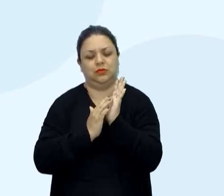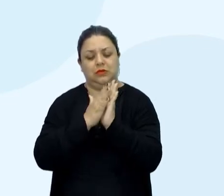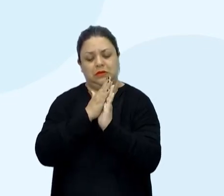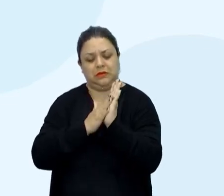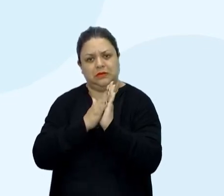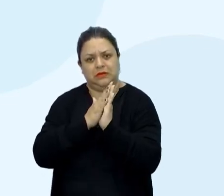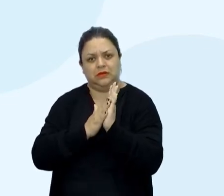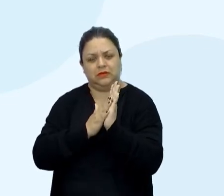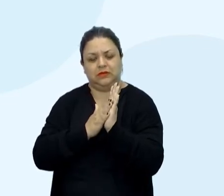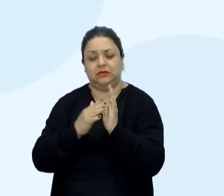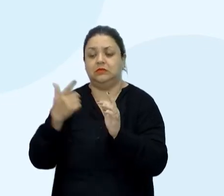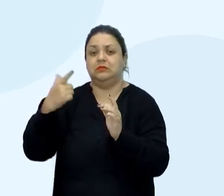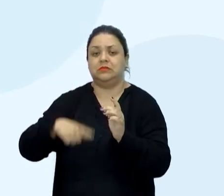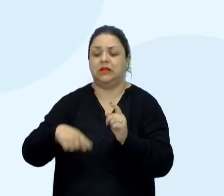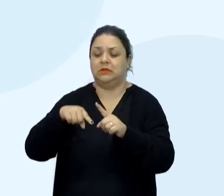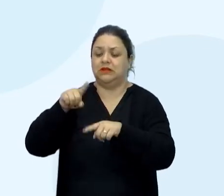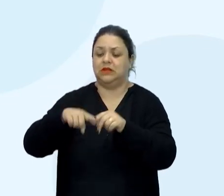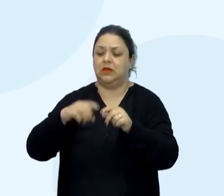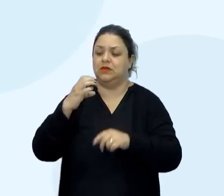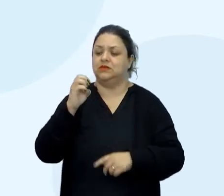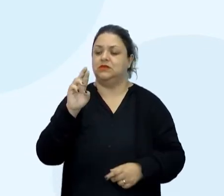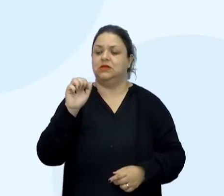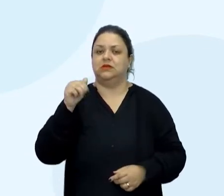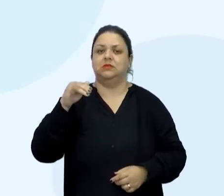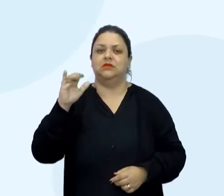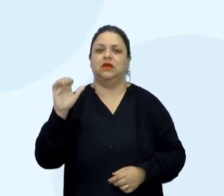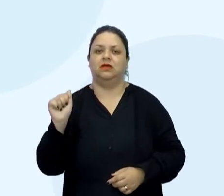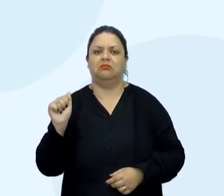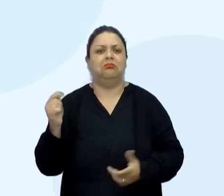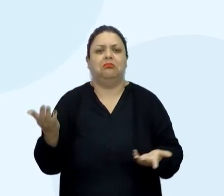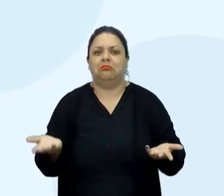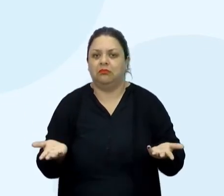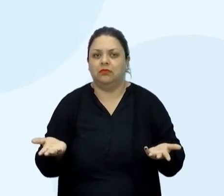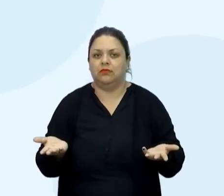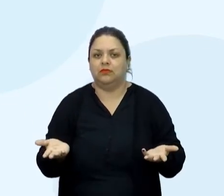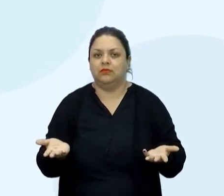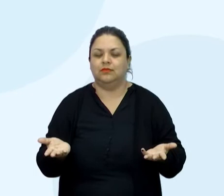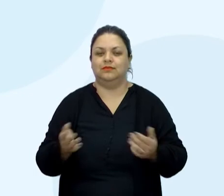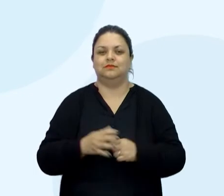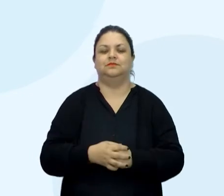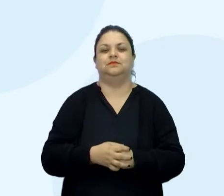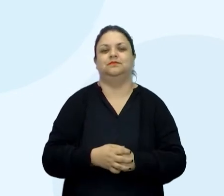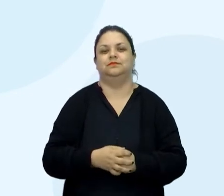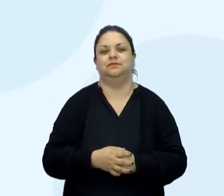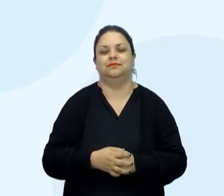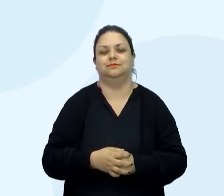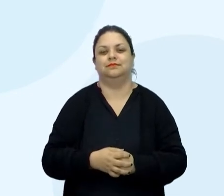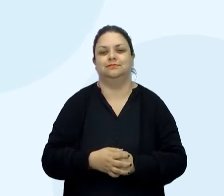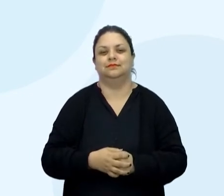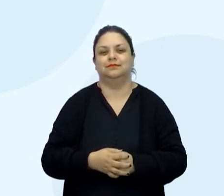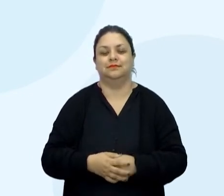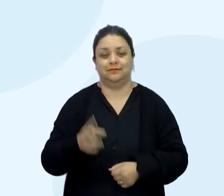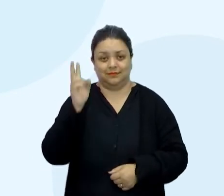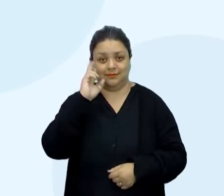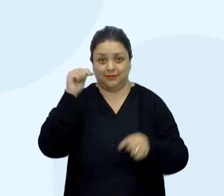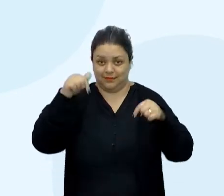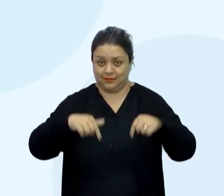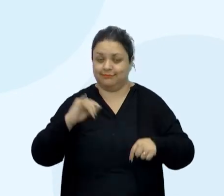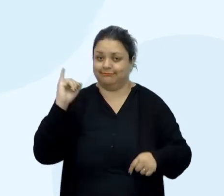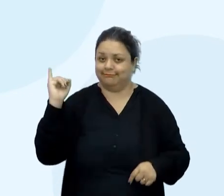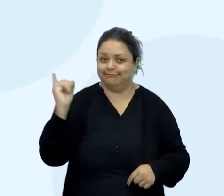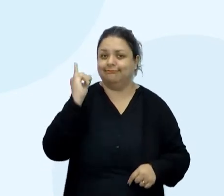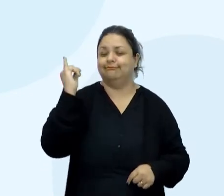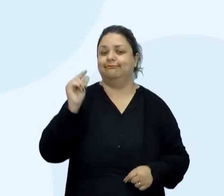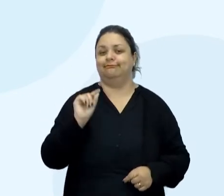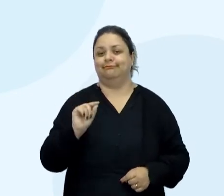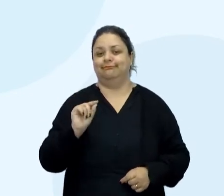Então vamos, né, dar uma relembrada, uma retomada em tudo que vocês viram. E aí, gente, aqui é muito importante